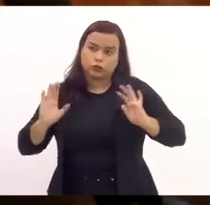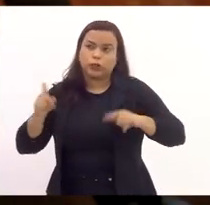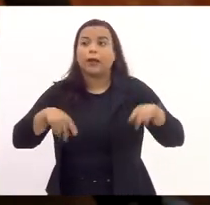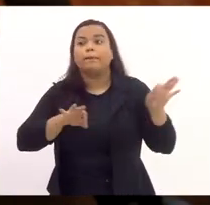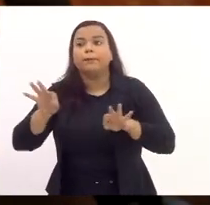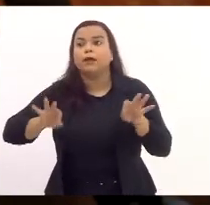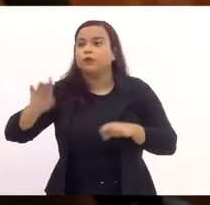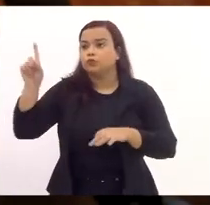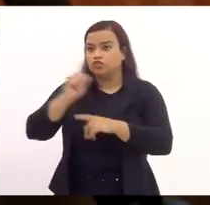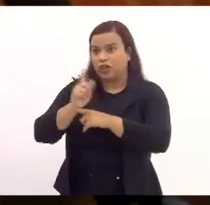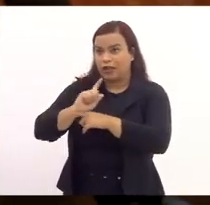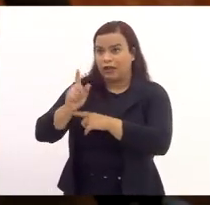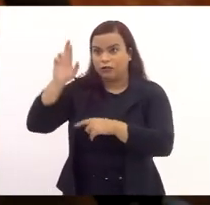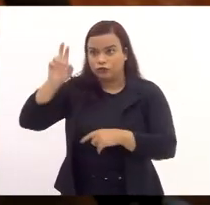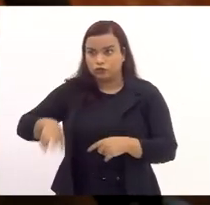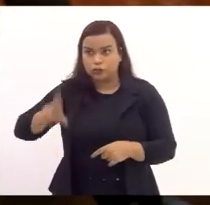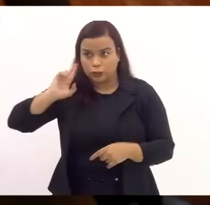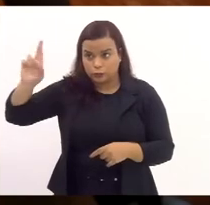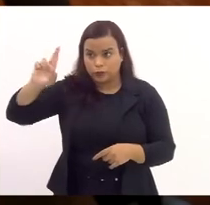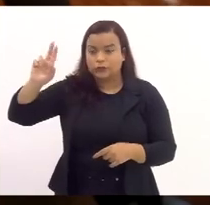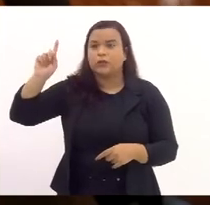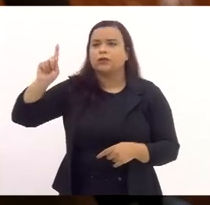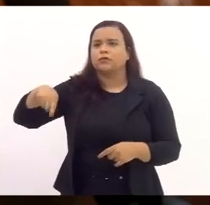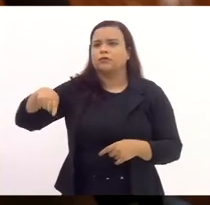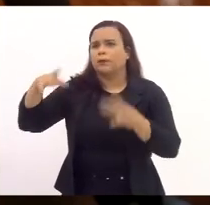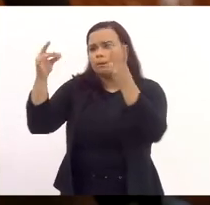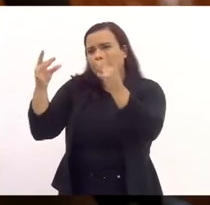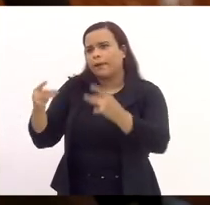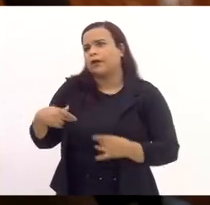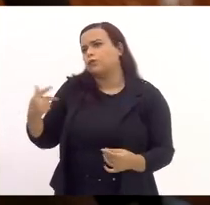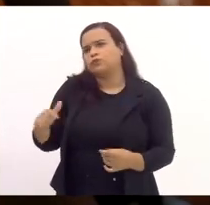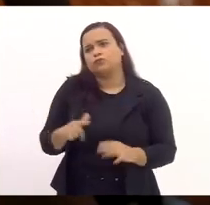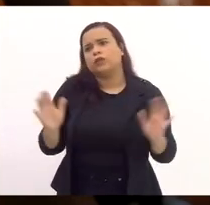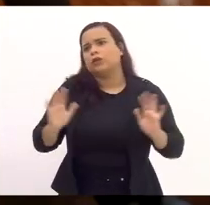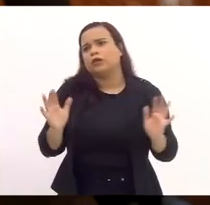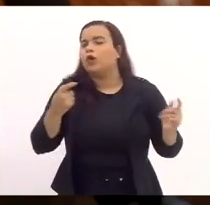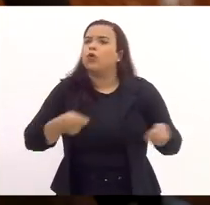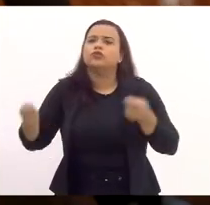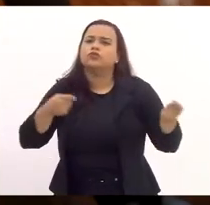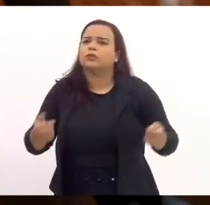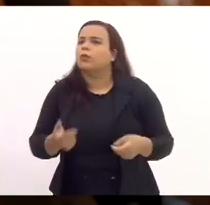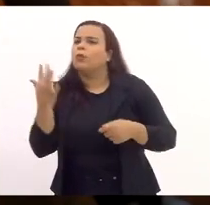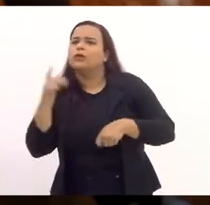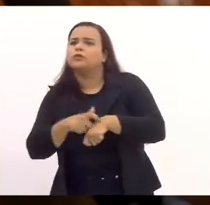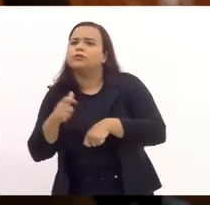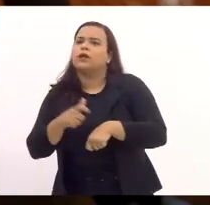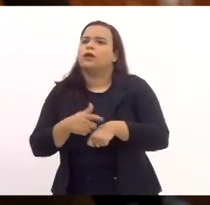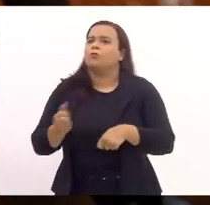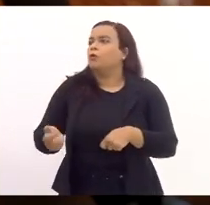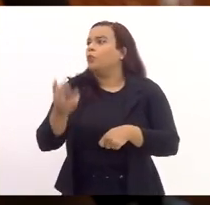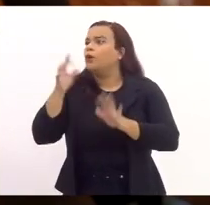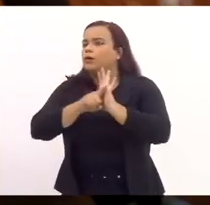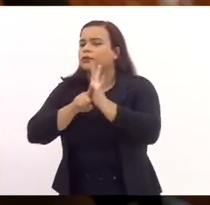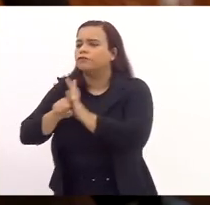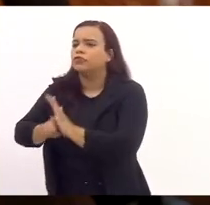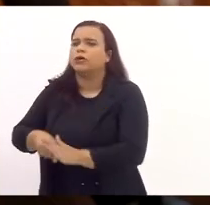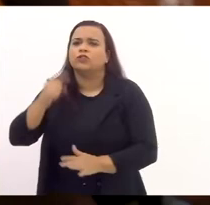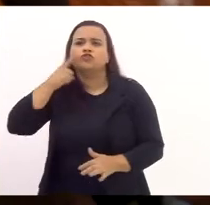Câmara Técnica, que é o responsável pela fiscalização, e essas miúcias, eu não tenho assim, uma rotina de quantas fiscalizações são feitas por